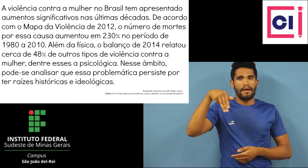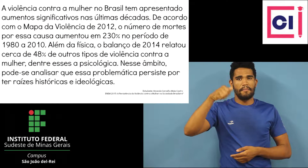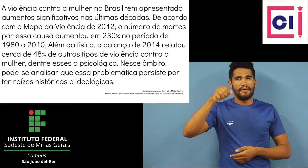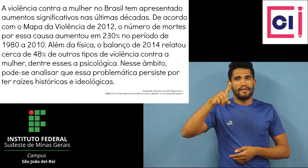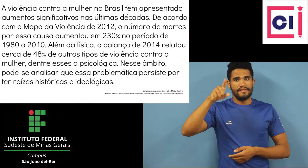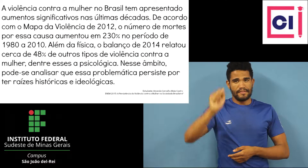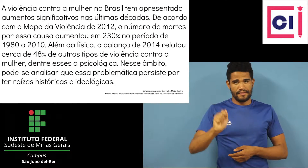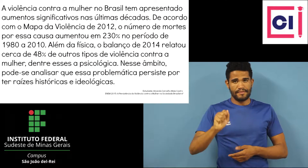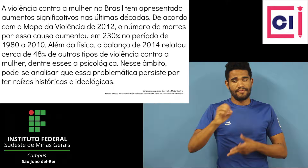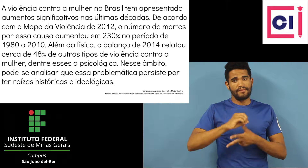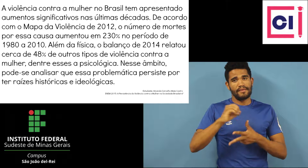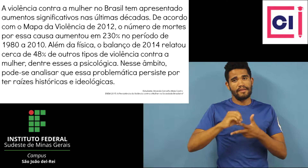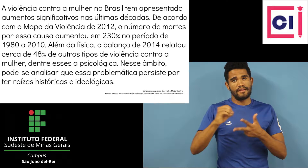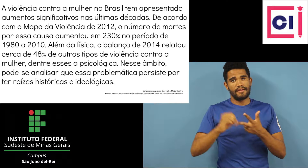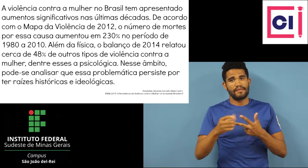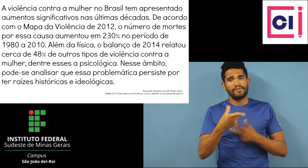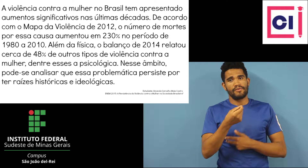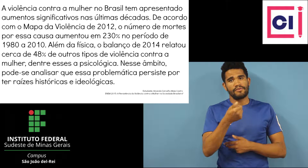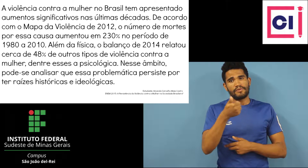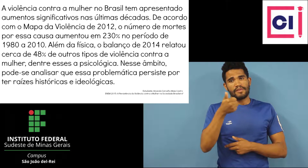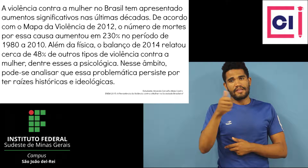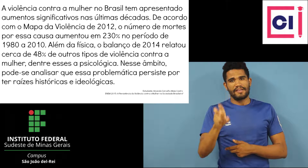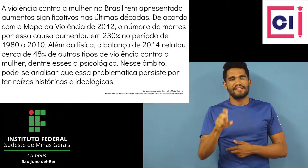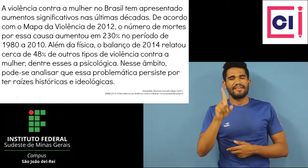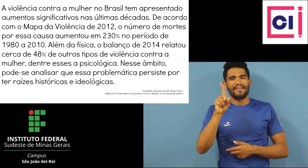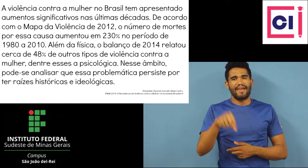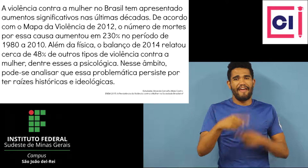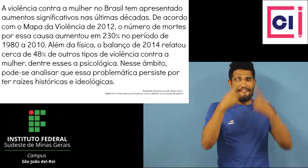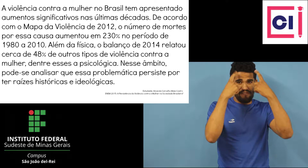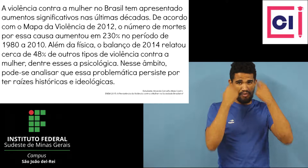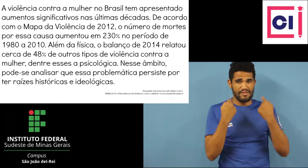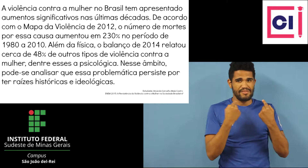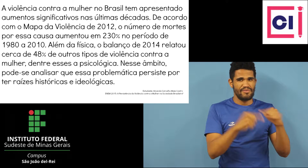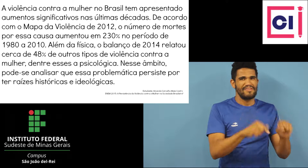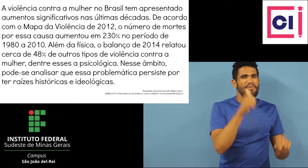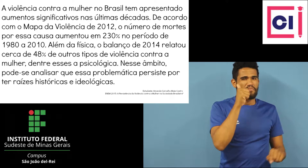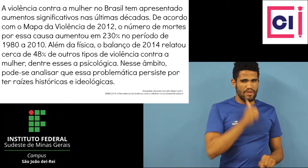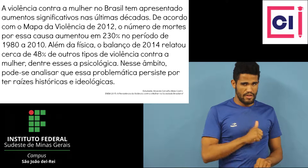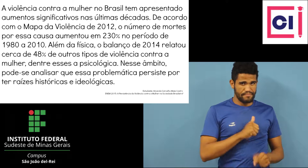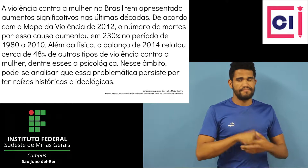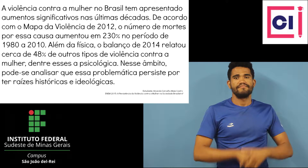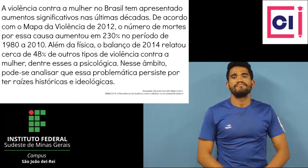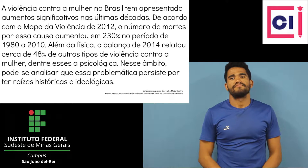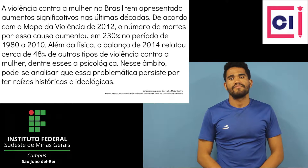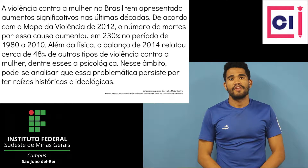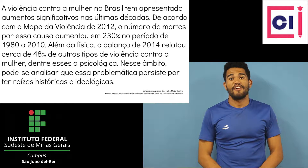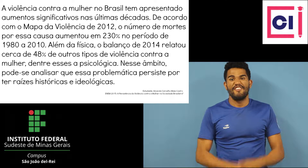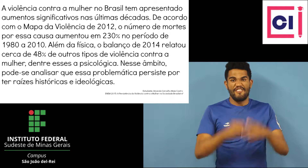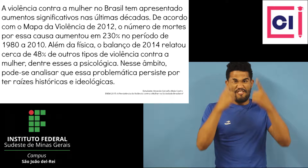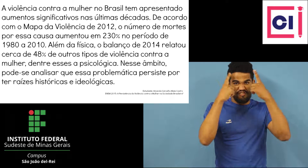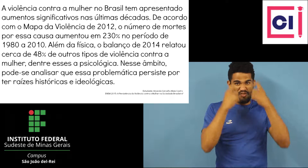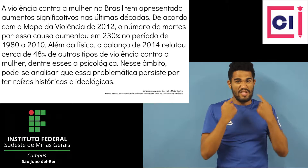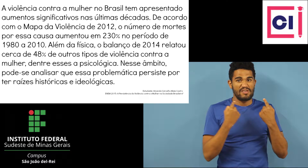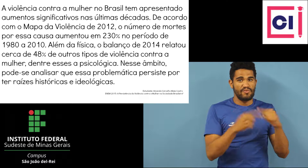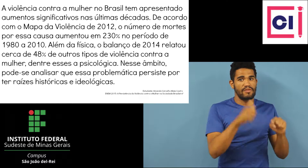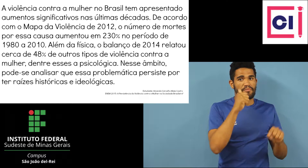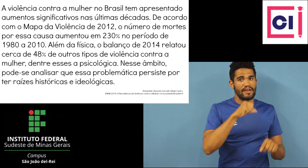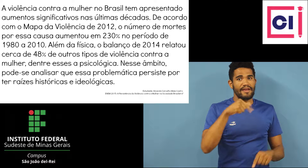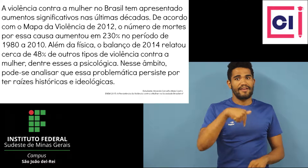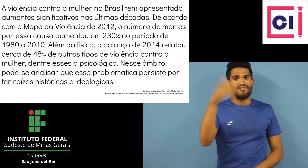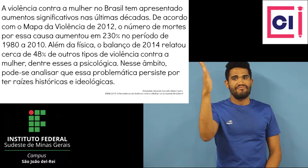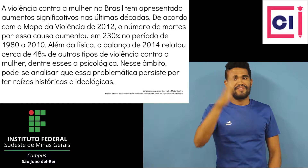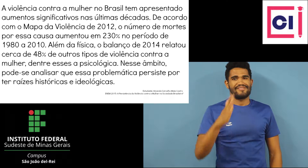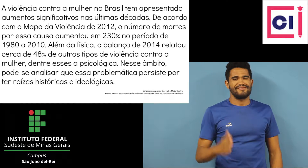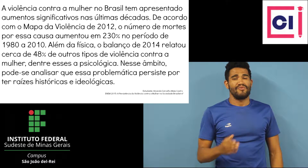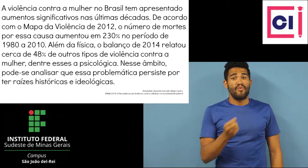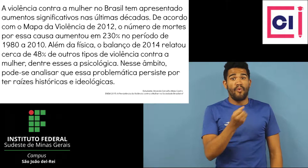analisar é da Amanda Carvalho Maia Castro, do Enem 2015, quando o tema foi a persistência da violência contra a mulher. Certo? Vamos lá. A